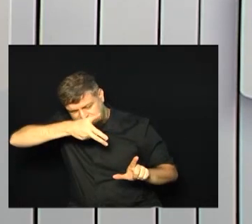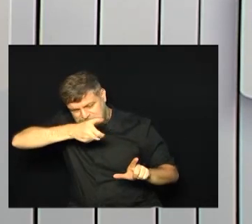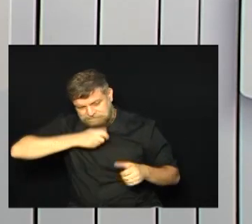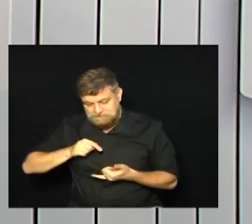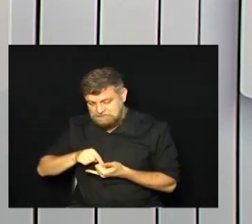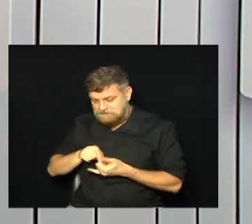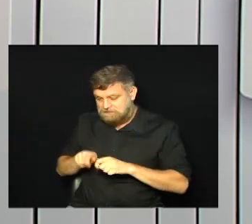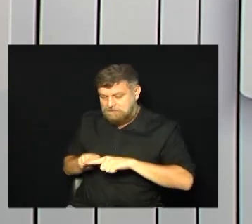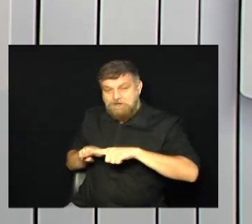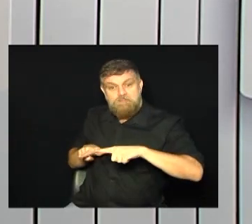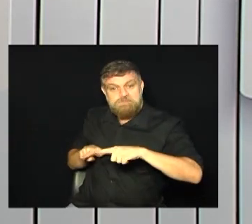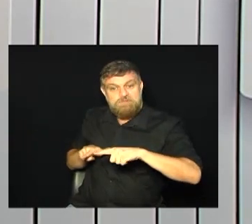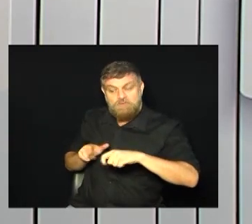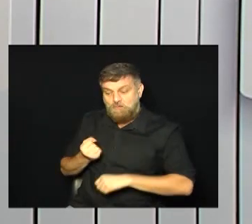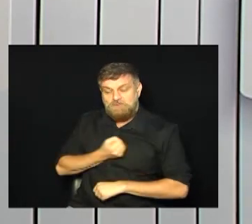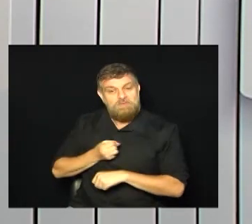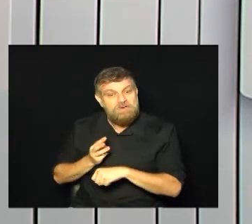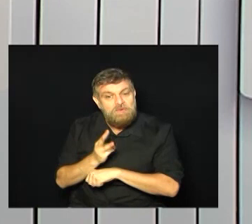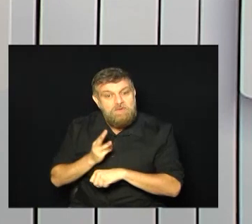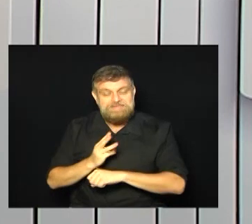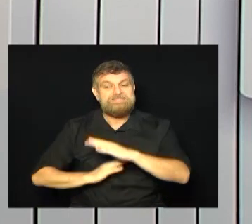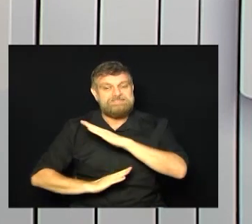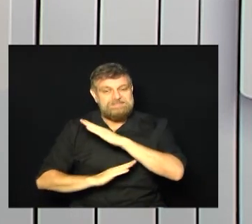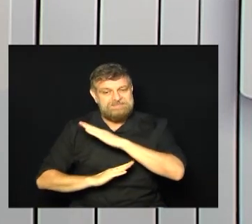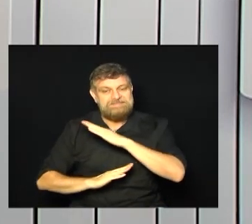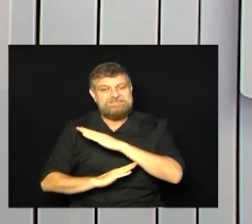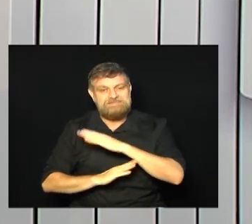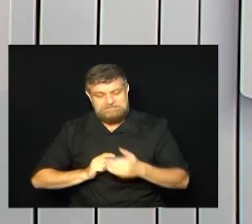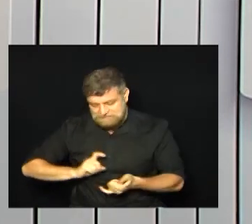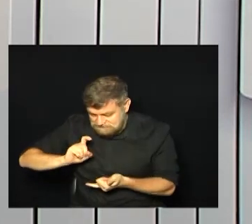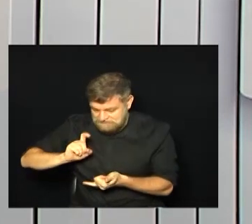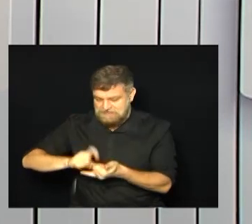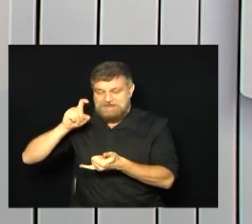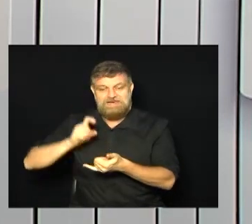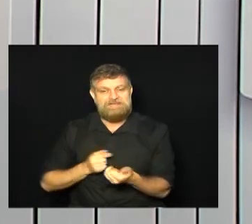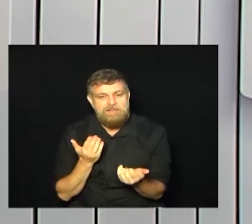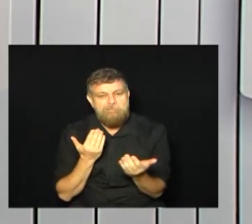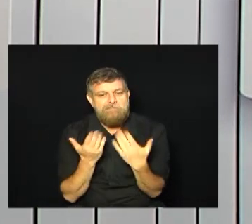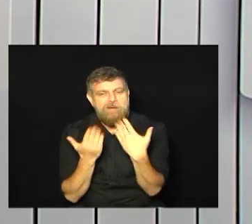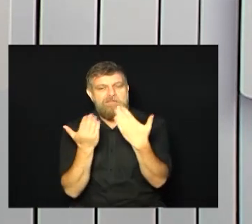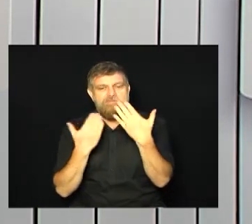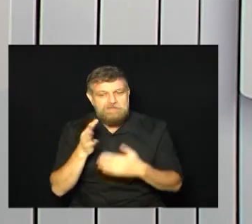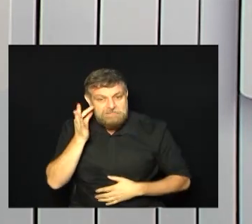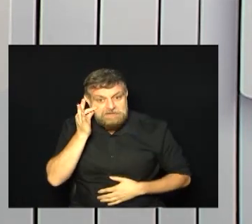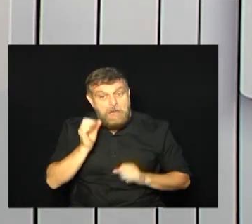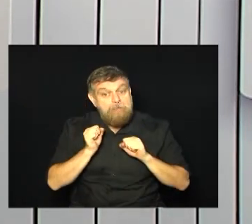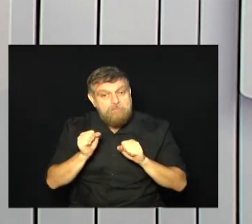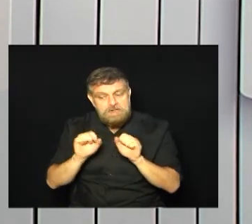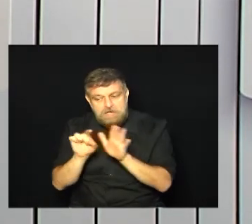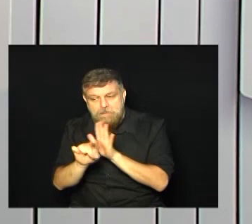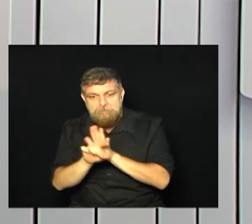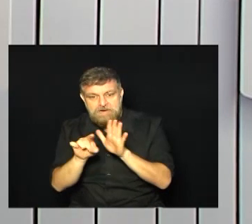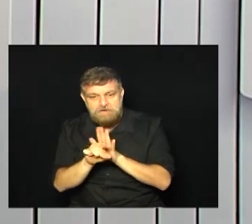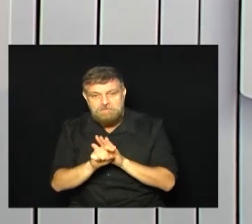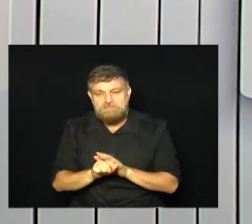vai aparecer na tela do seu celular o WhatsApp da TV Câmara Campinas. Você aperta e a gente conversa ao vivo. Mande a sua mensagem que eu falo